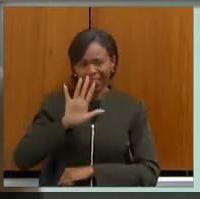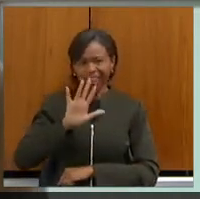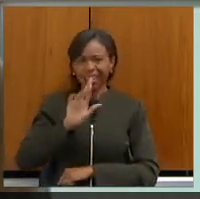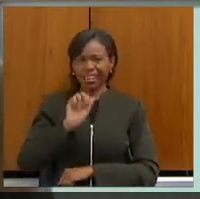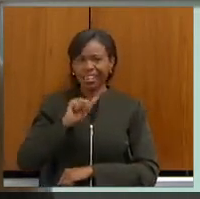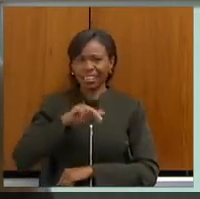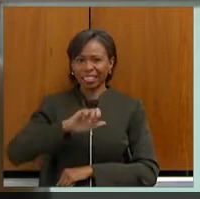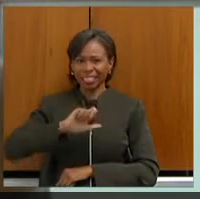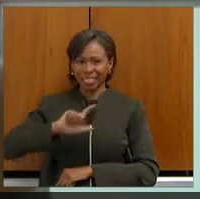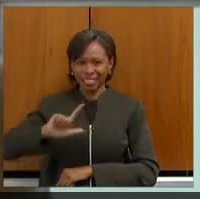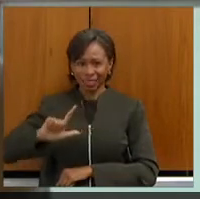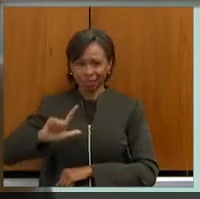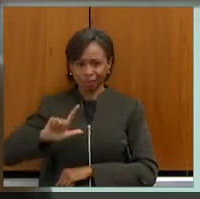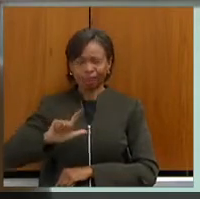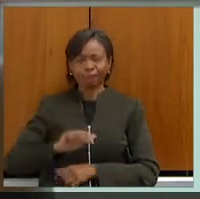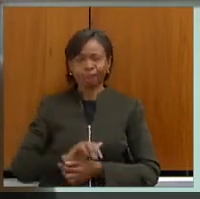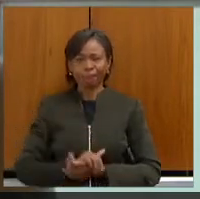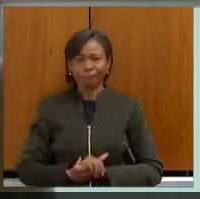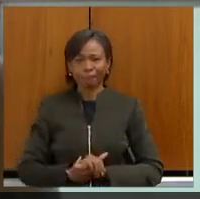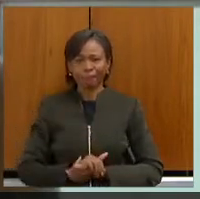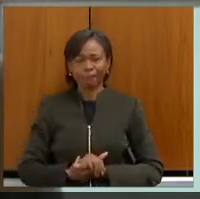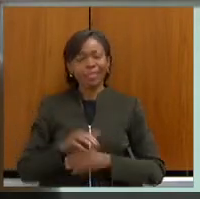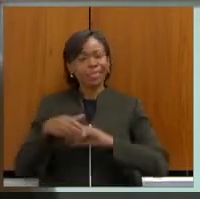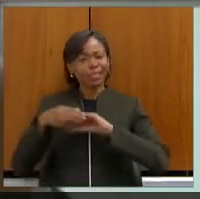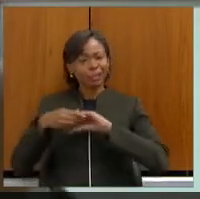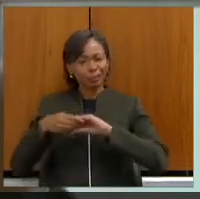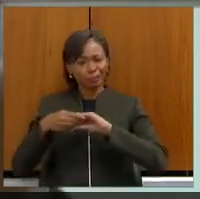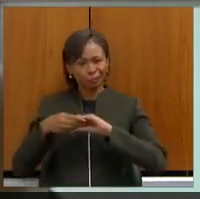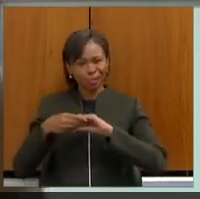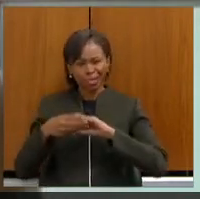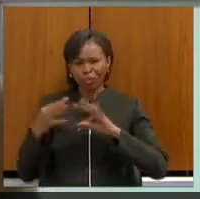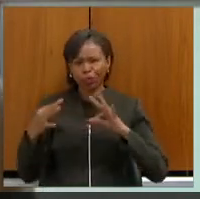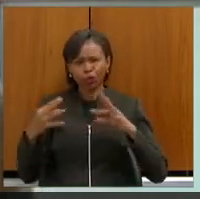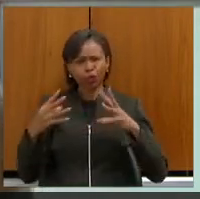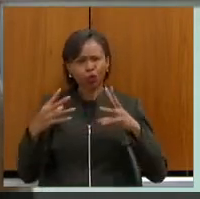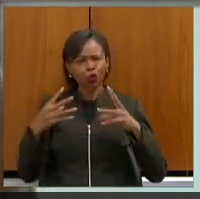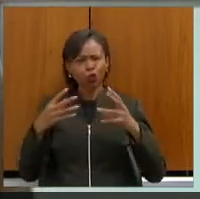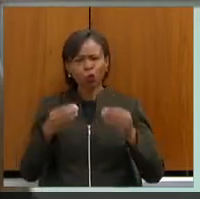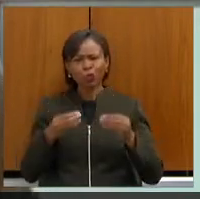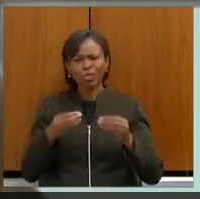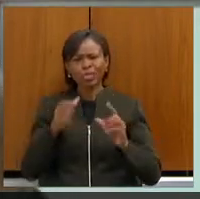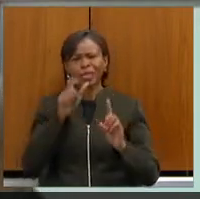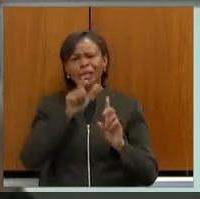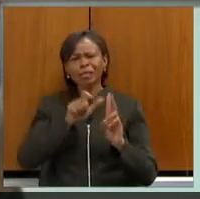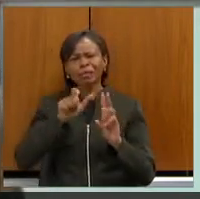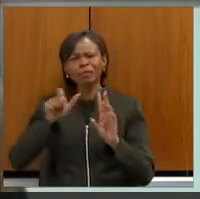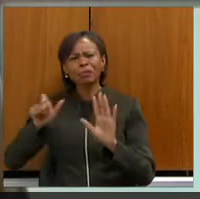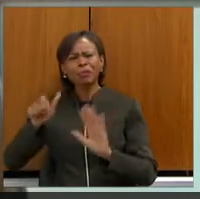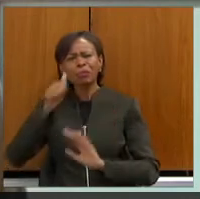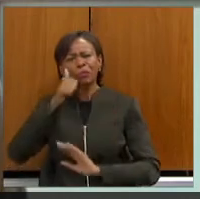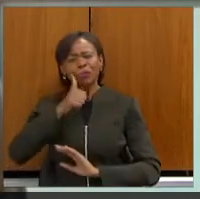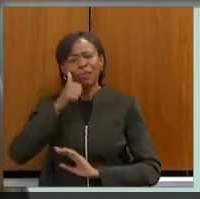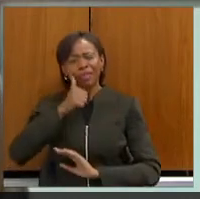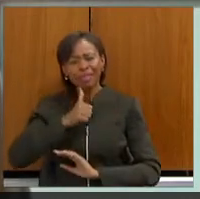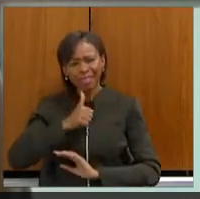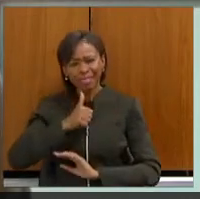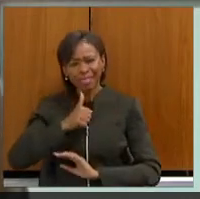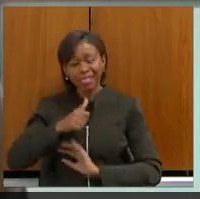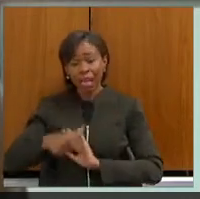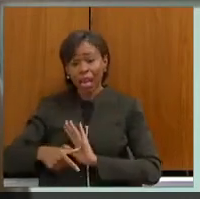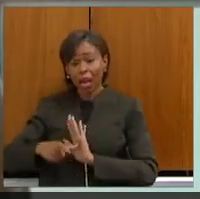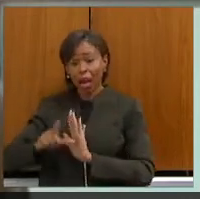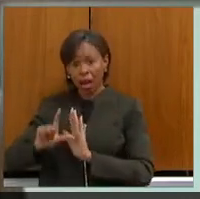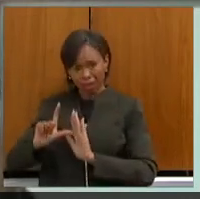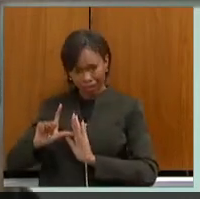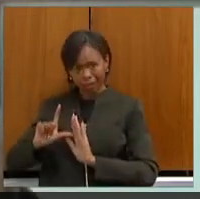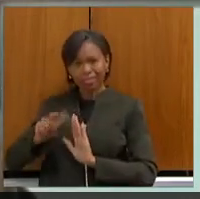e eu queria cumprimentar todas as participantes nas pessoas das deputadas que me precederam